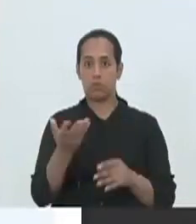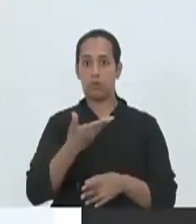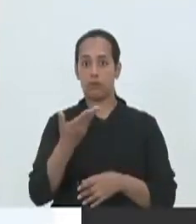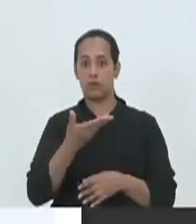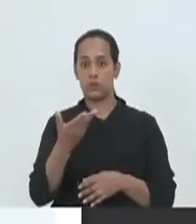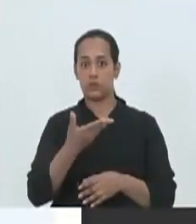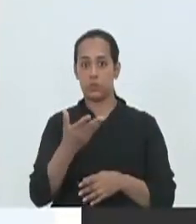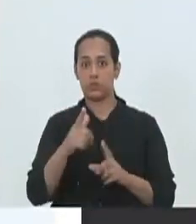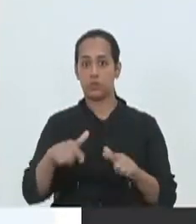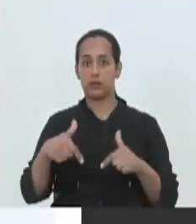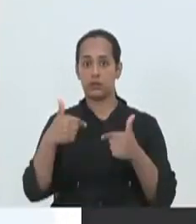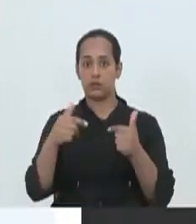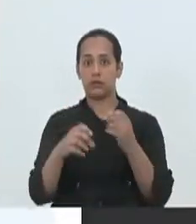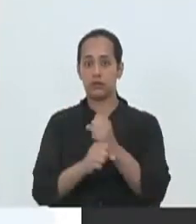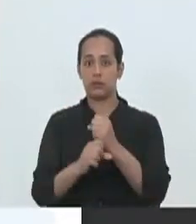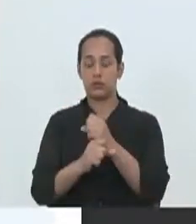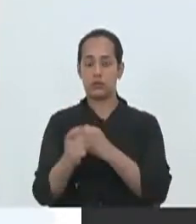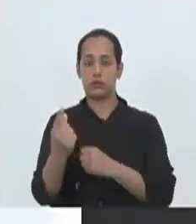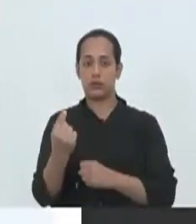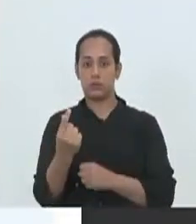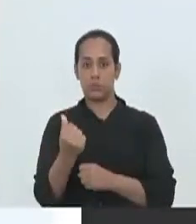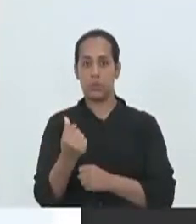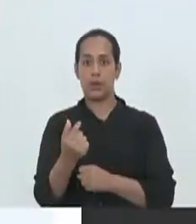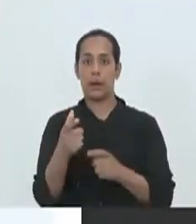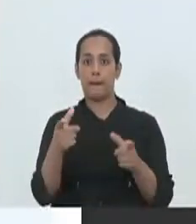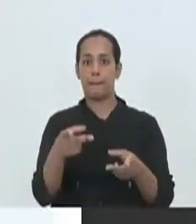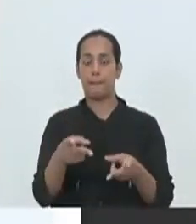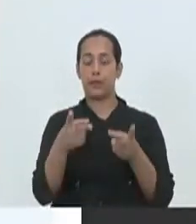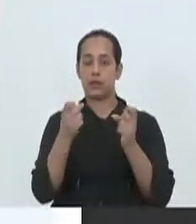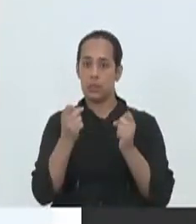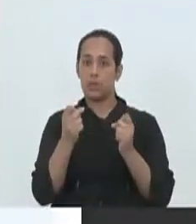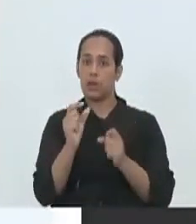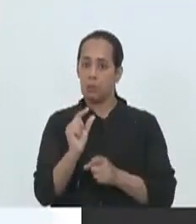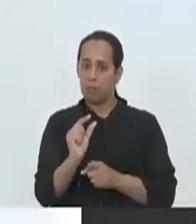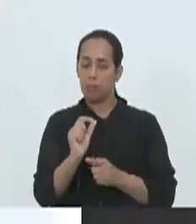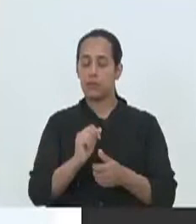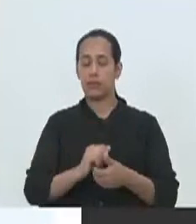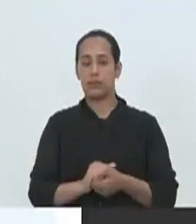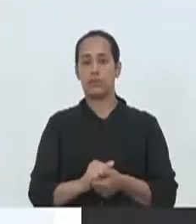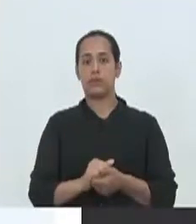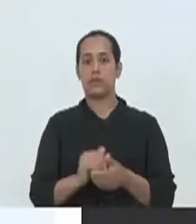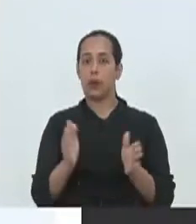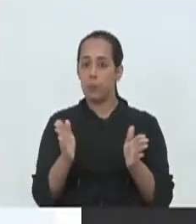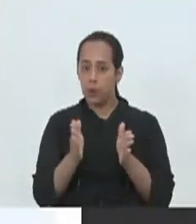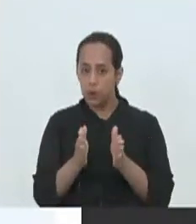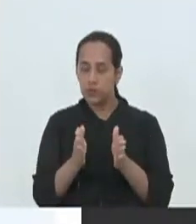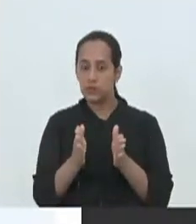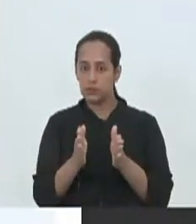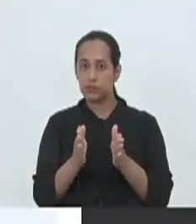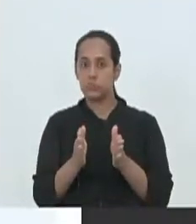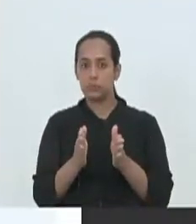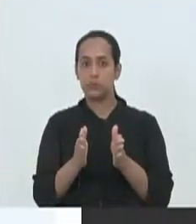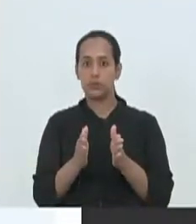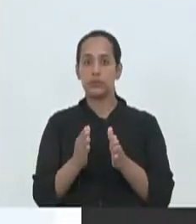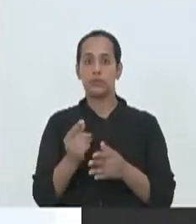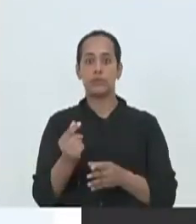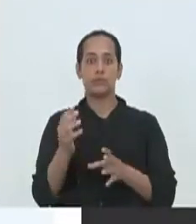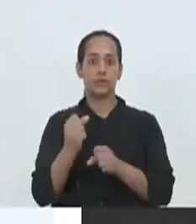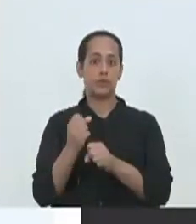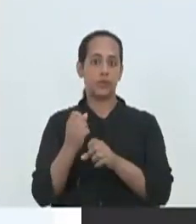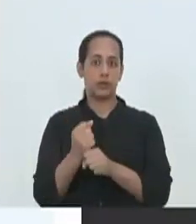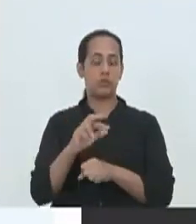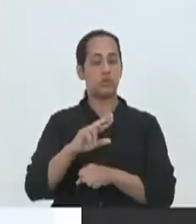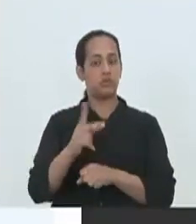a gente vai perceber que é bastante próxima apesar da dimensão dos orçamentos ser um pouco diferente a gente tá trabalhando esse ano com bastante mais recursos que o ano